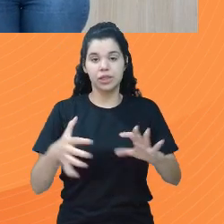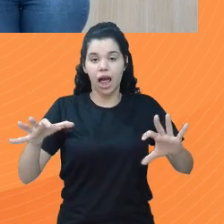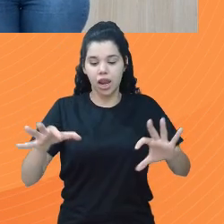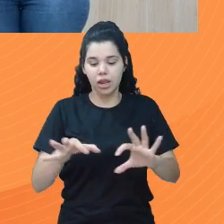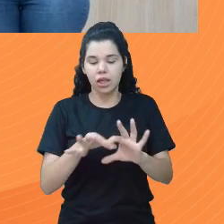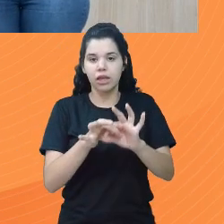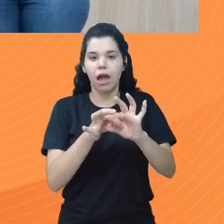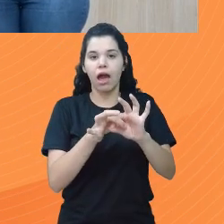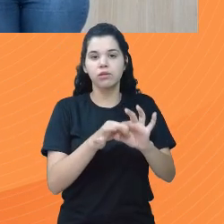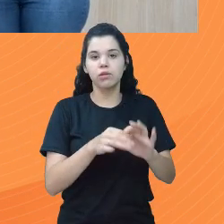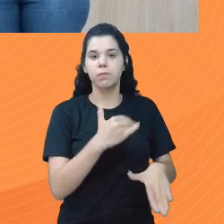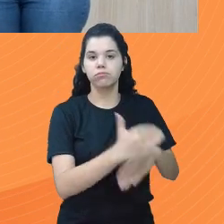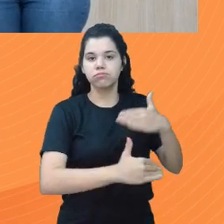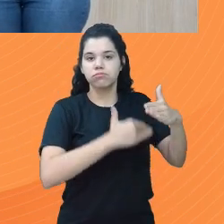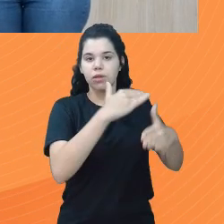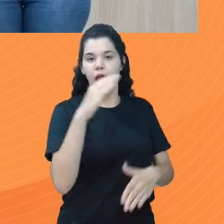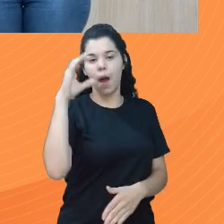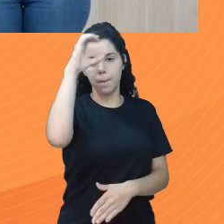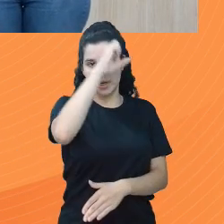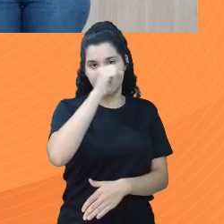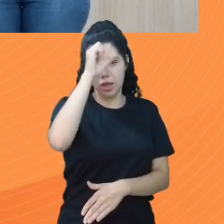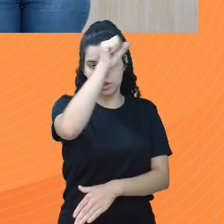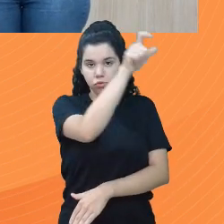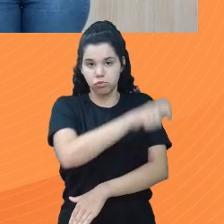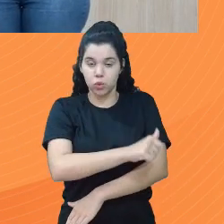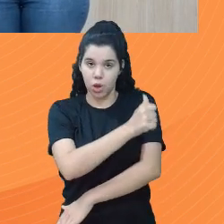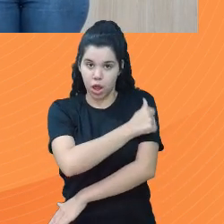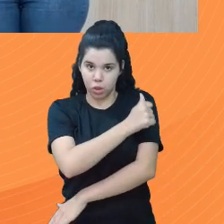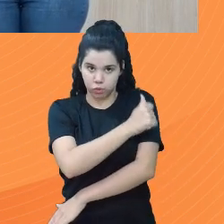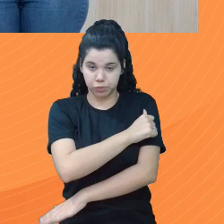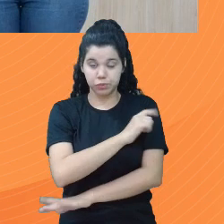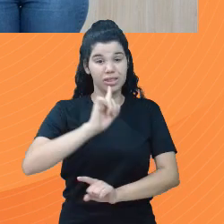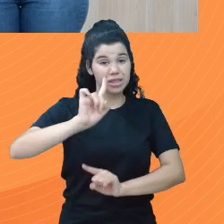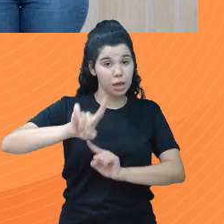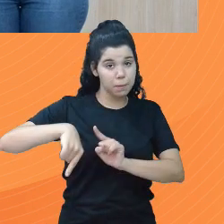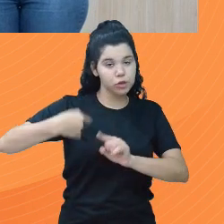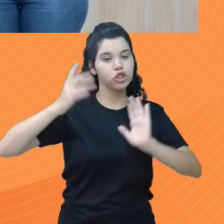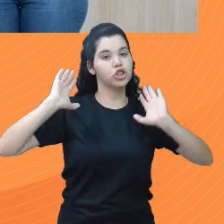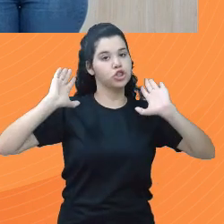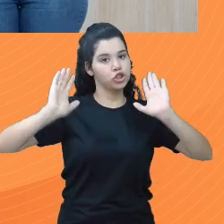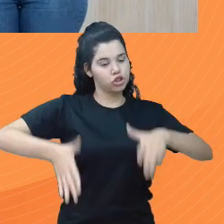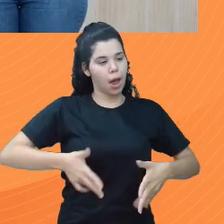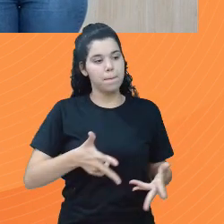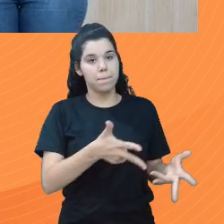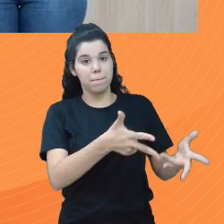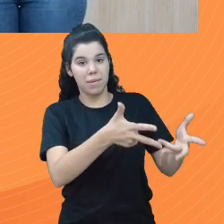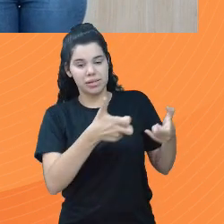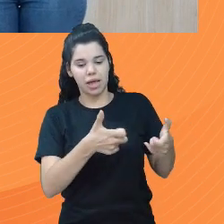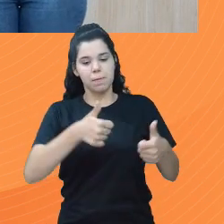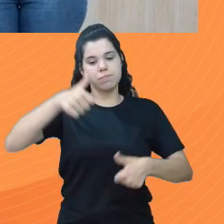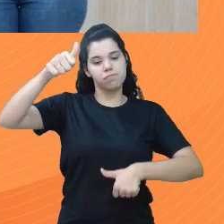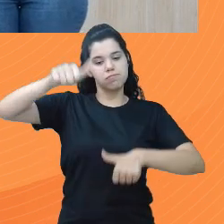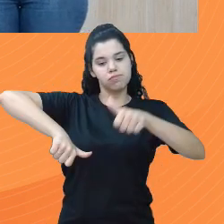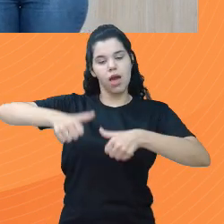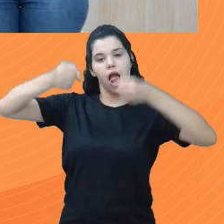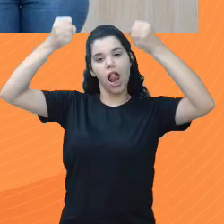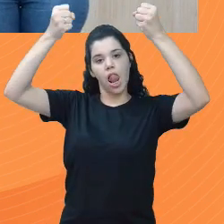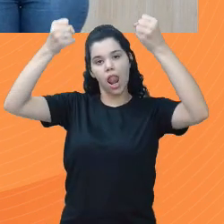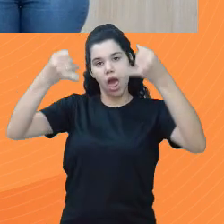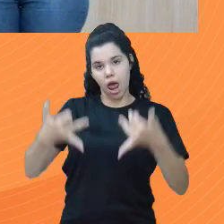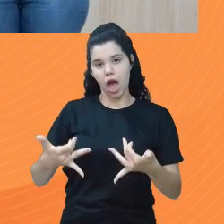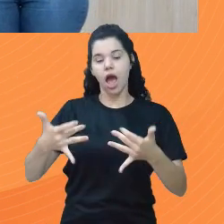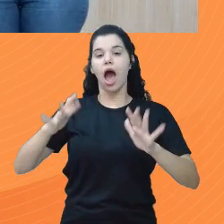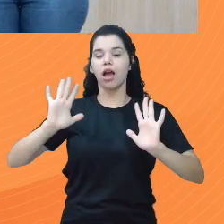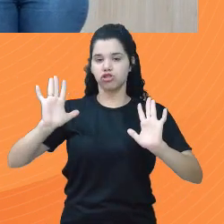desse estudante. E aí, a partir do momento que a gente identifica, que a gente analisa, que a gente explica, a gente